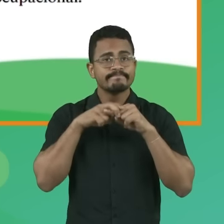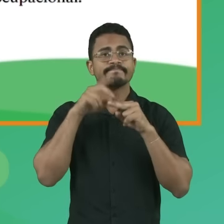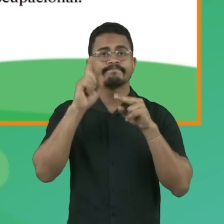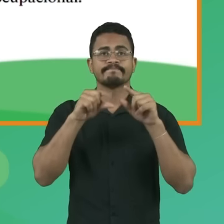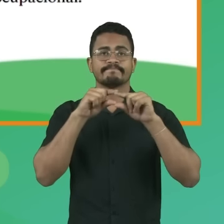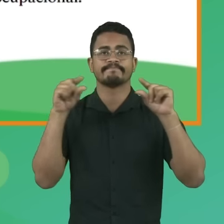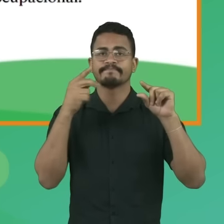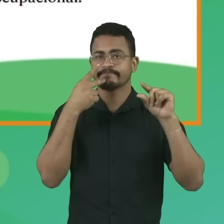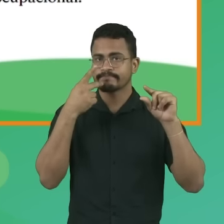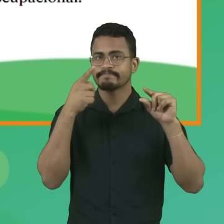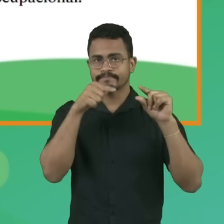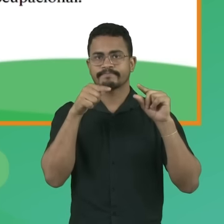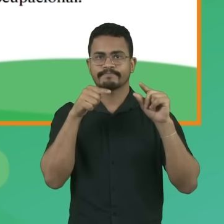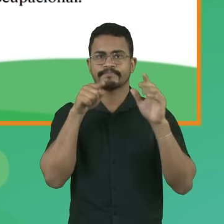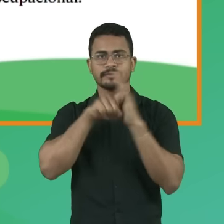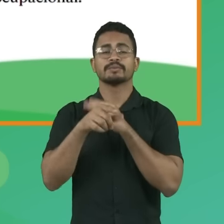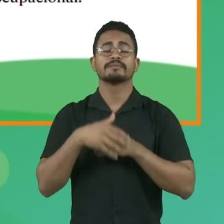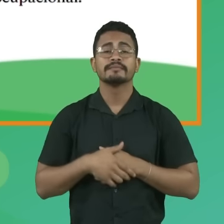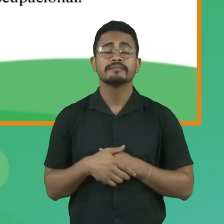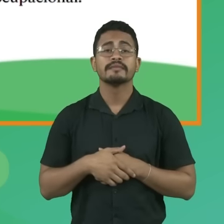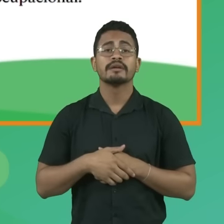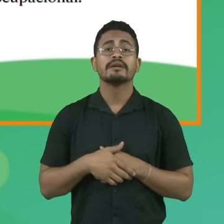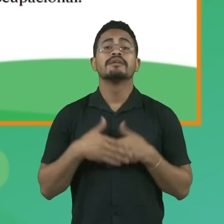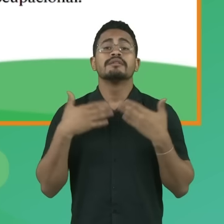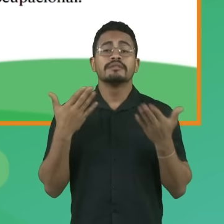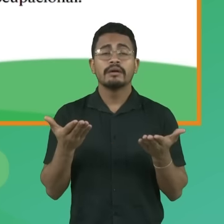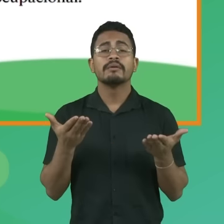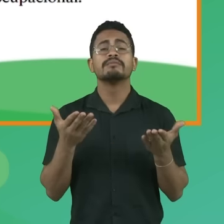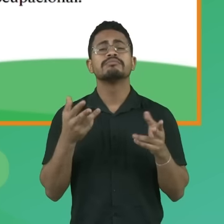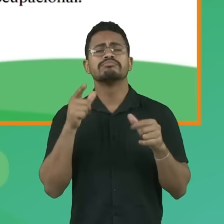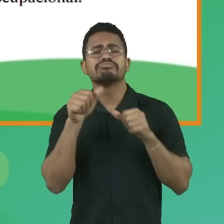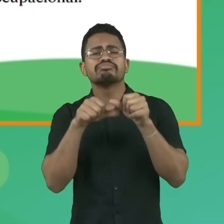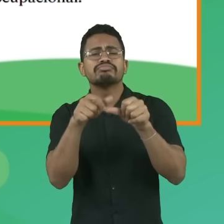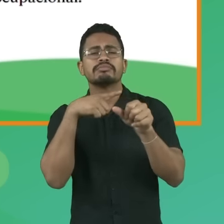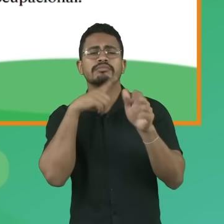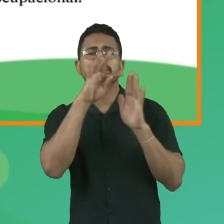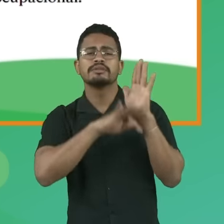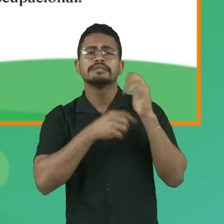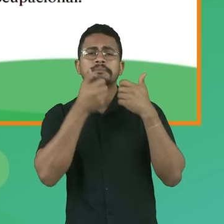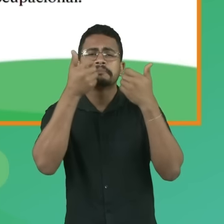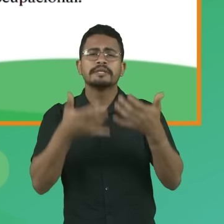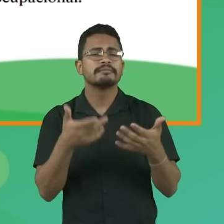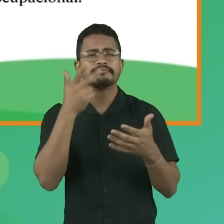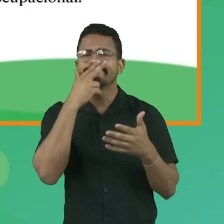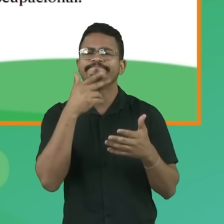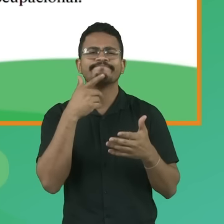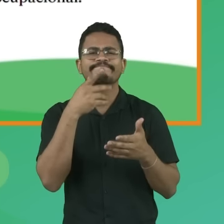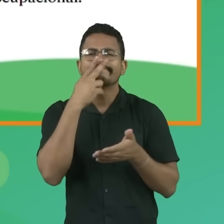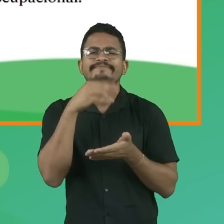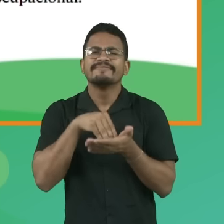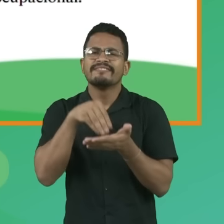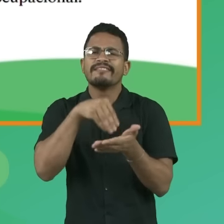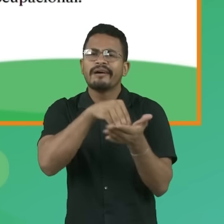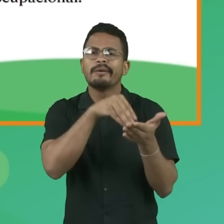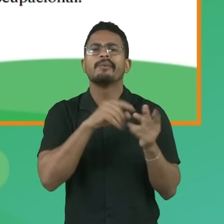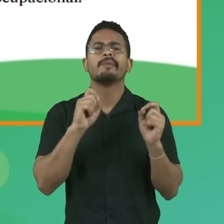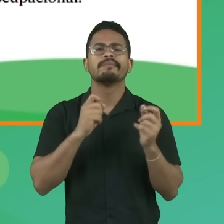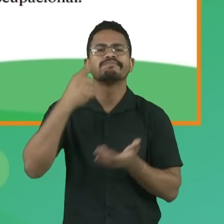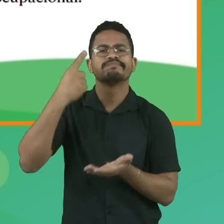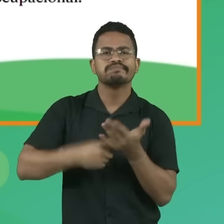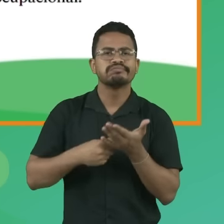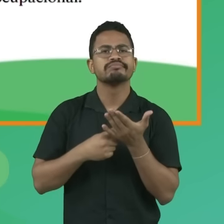cerne da questão. A transformação descrita no texto tem sido insuficiente para o estabelecimento